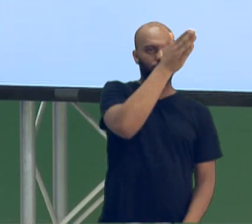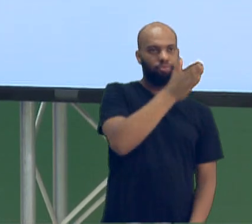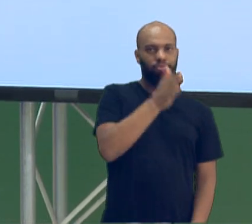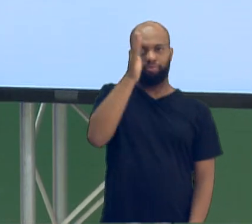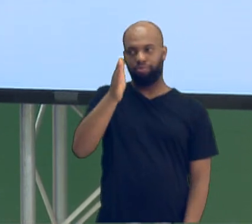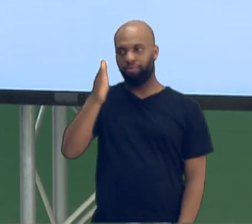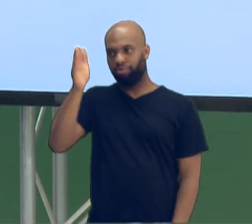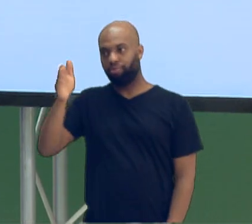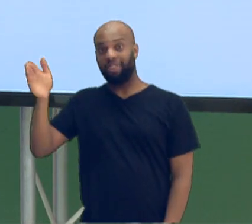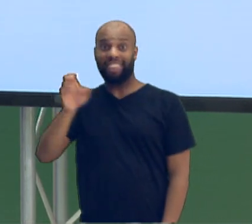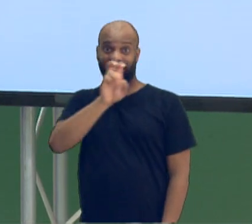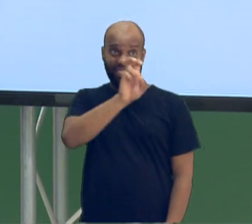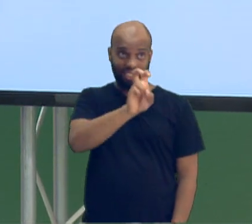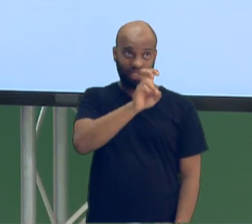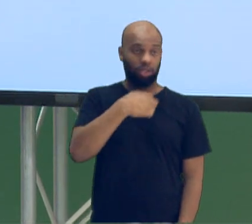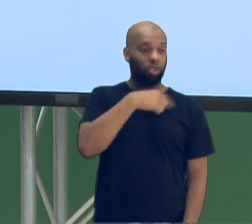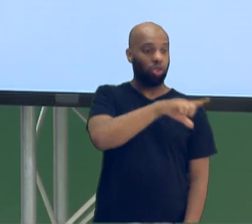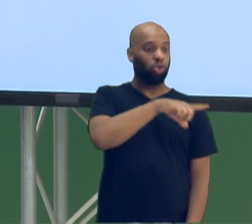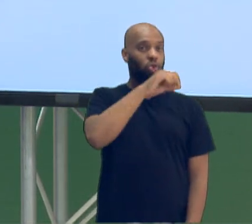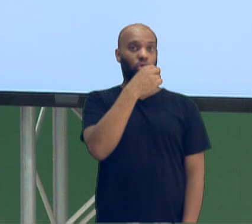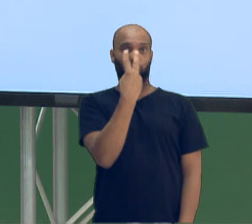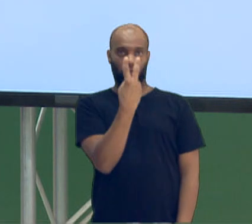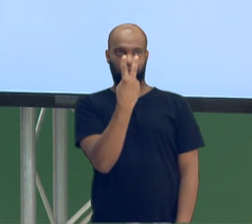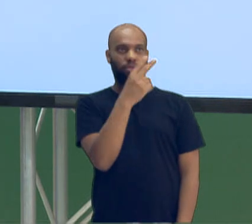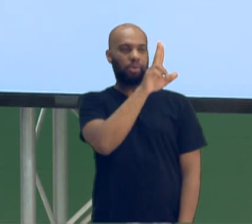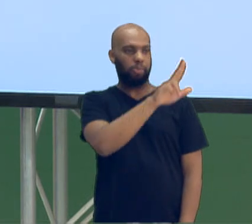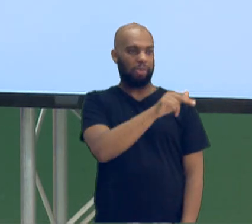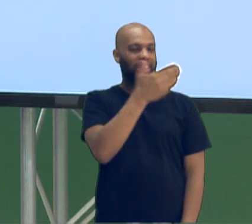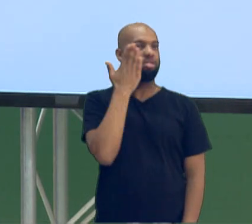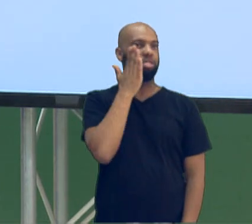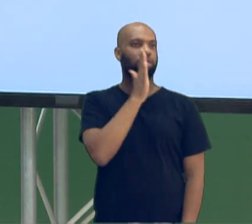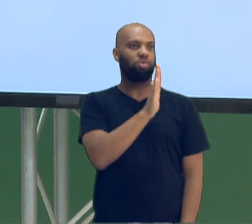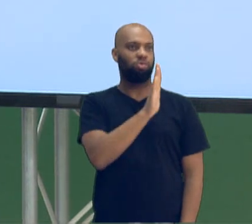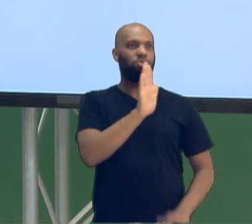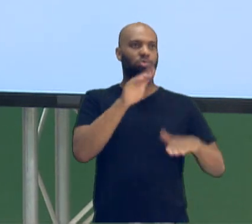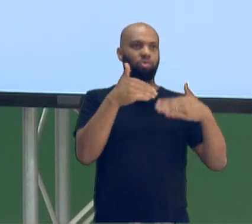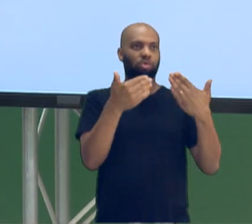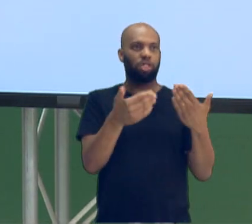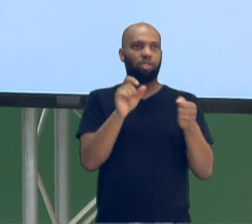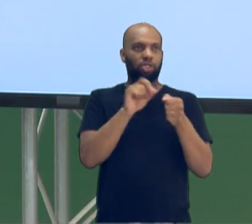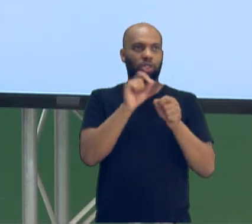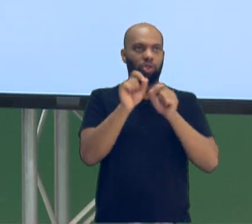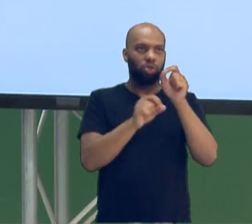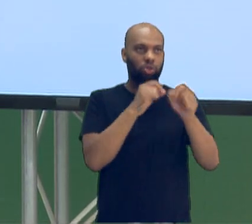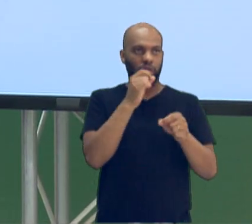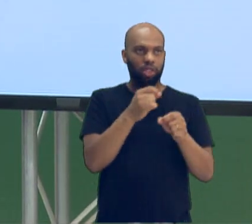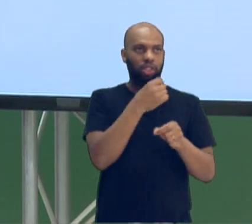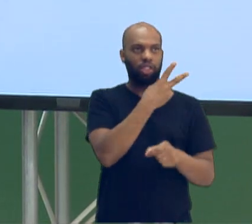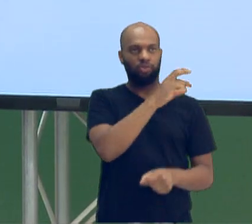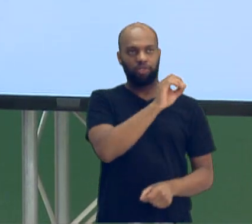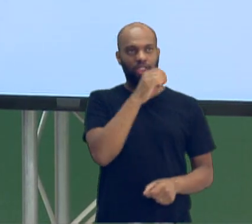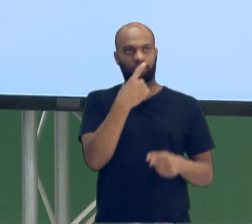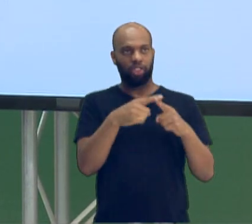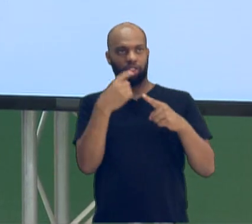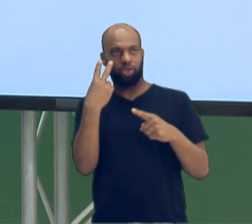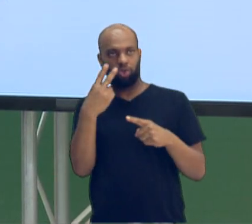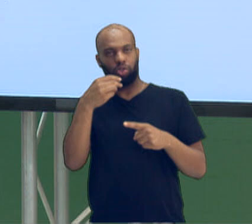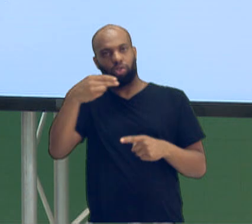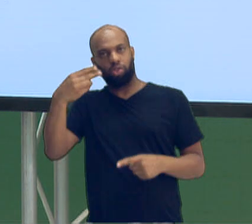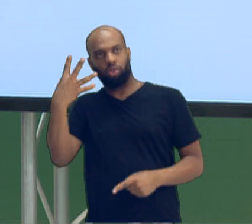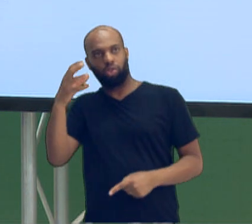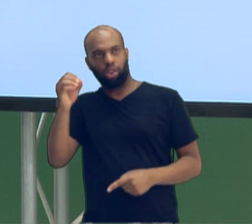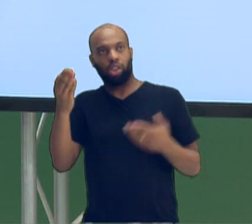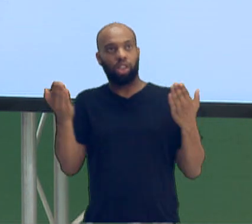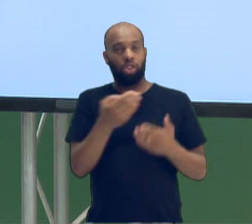partes. 40 centímetros vezes 3, 120 centímetros, que é a mesma coisa que 1,2 metros. Porque